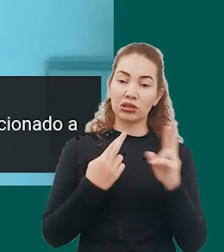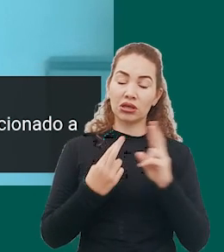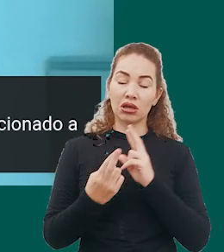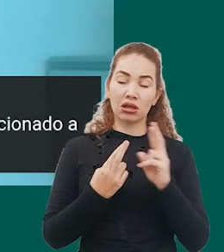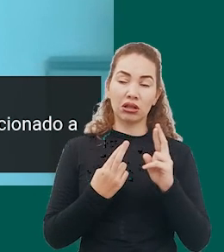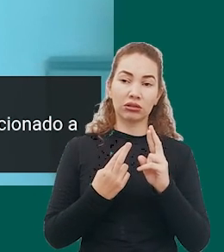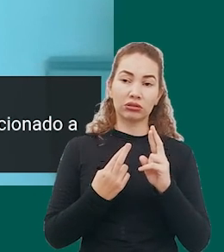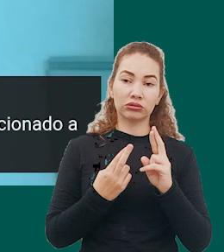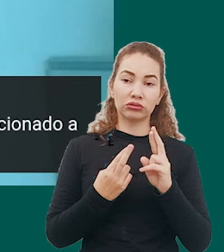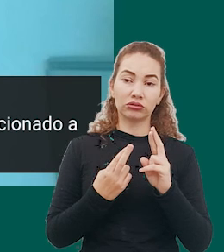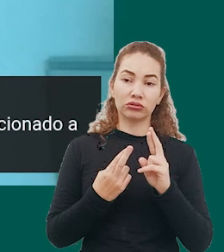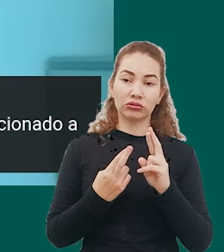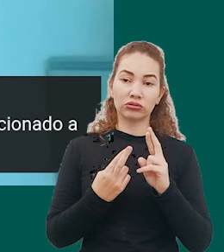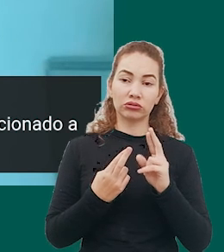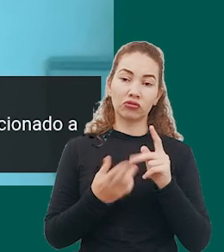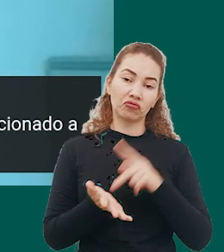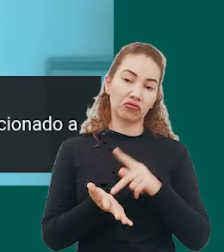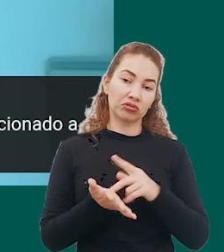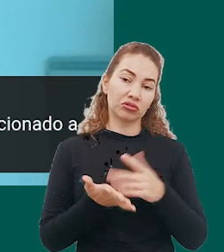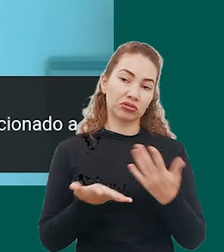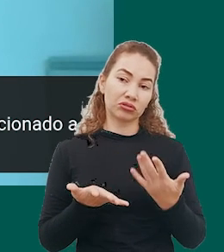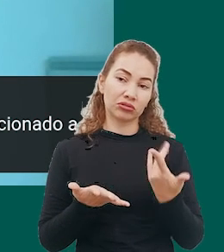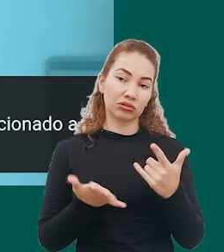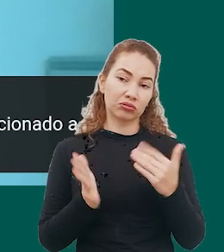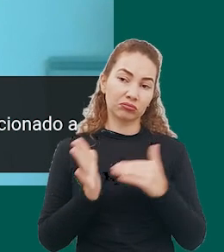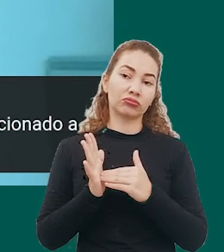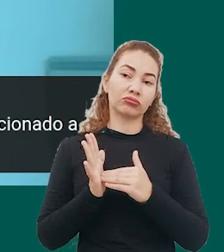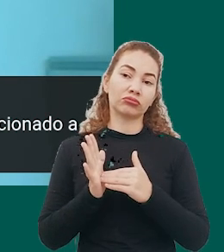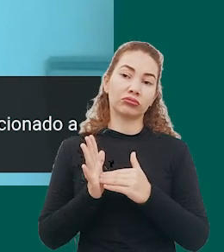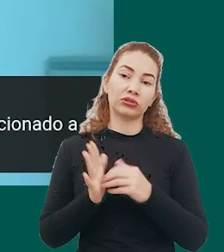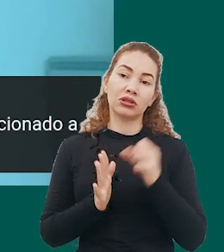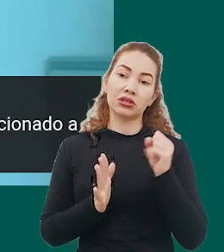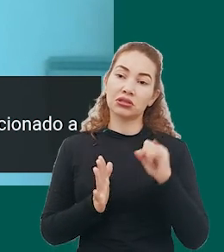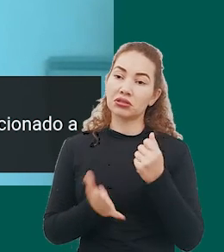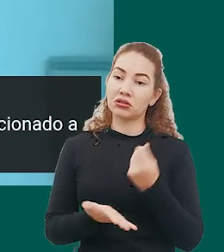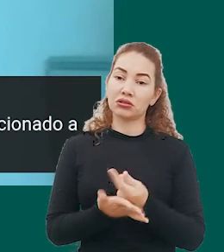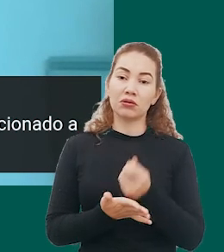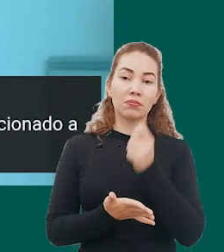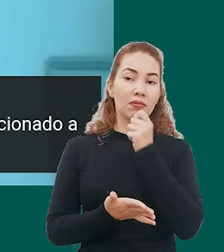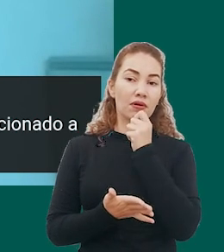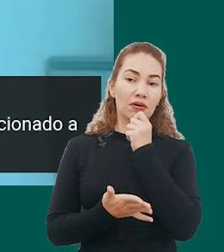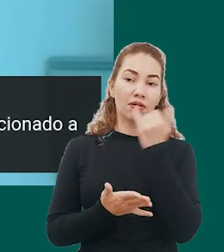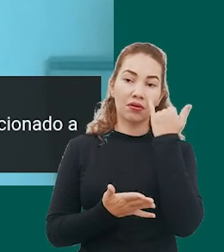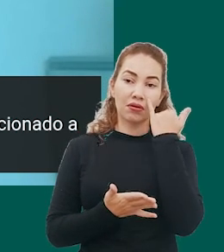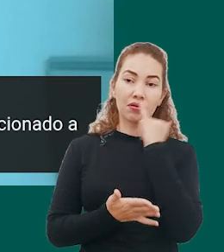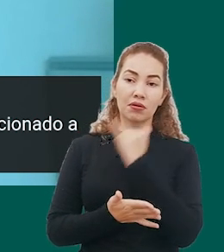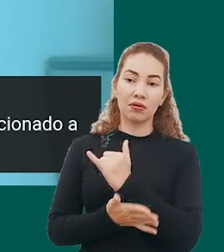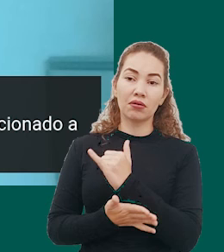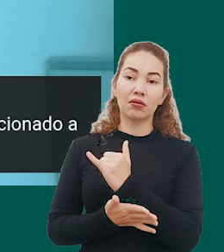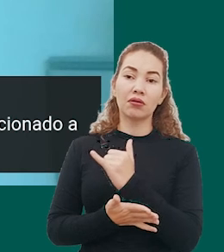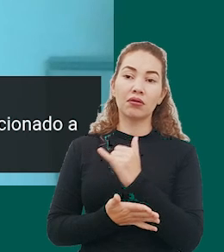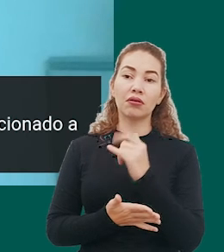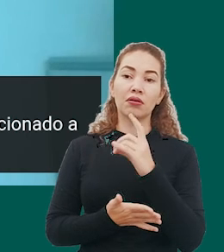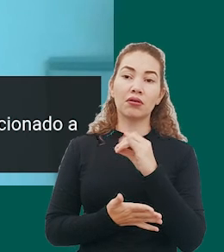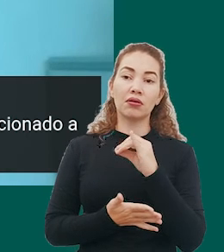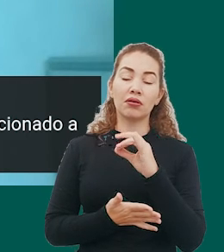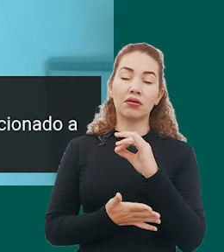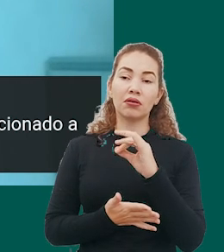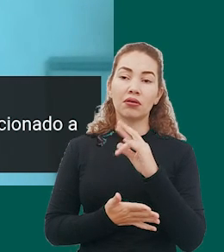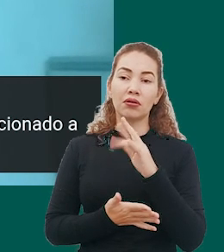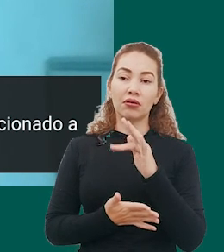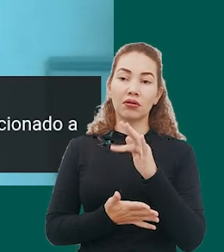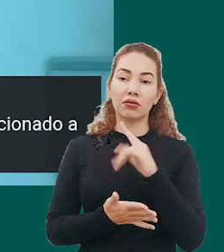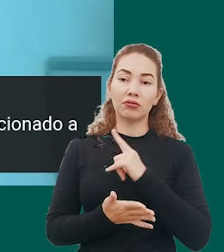relacionado a eles de fato não terem me pago. Se eles não te pagarem e eles informarem na DIRF, conforme eu já comentei antes,